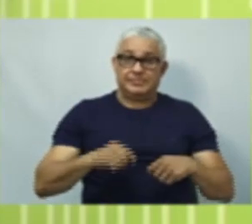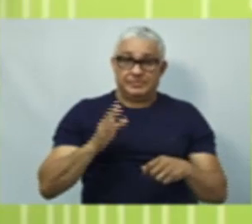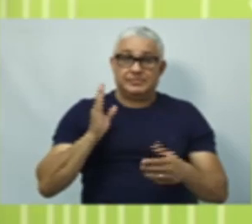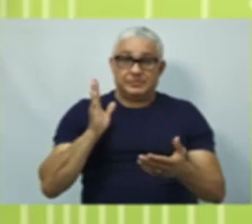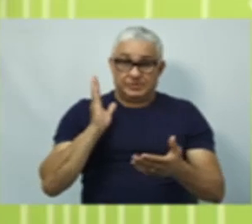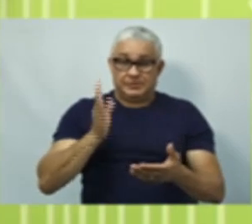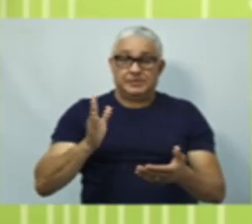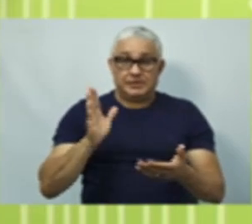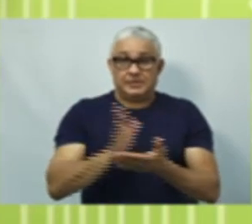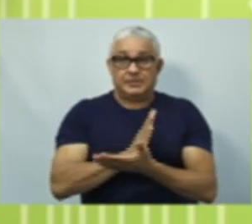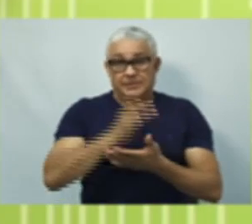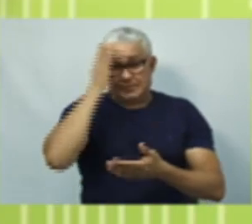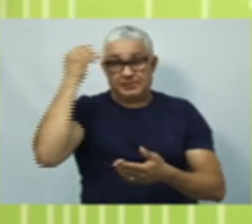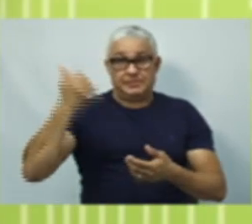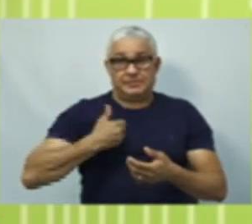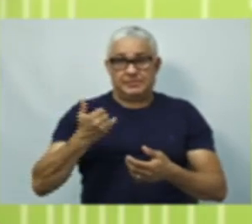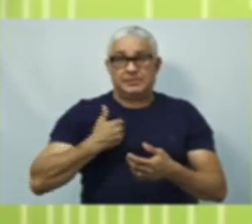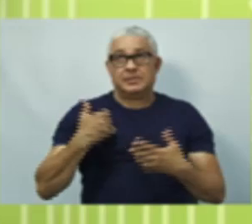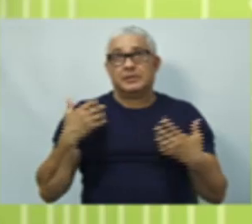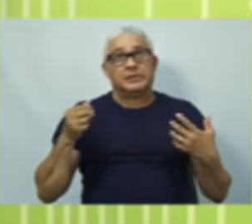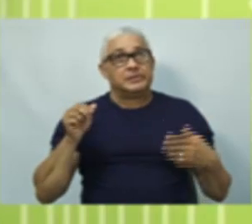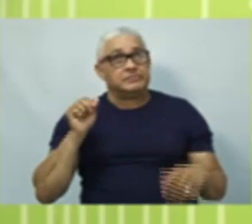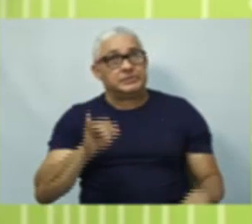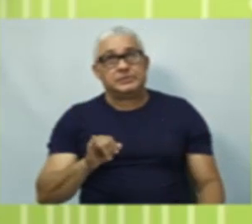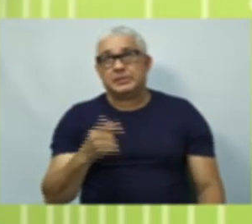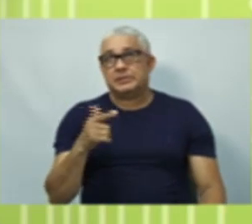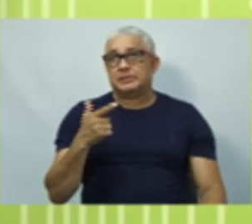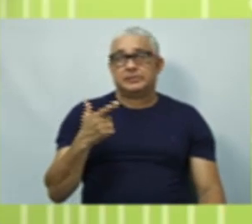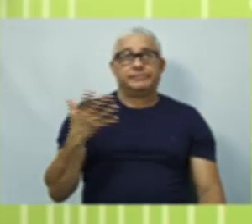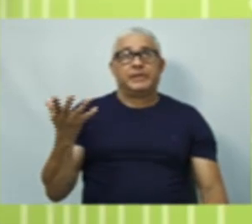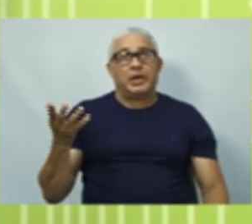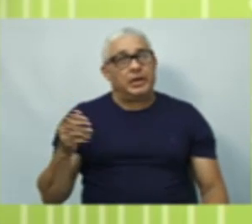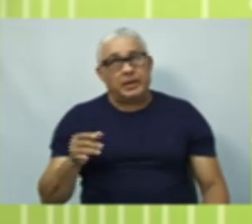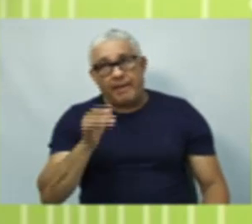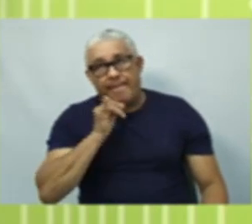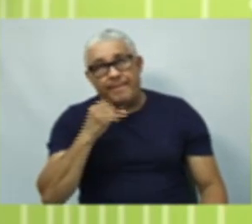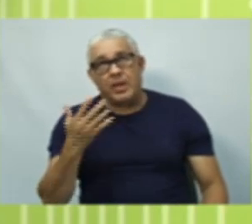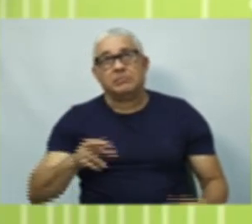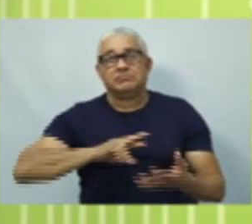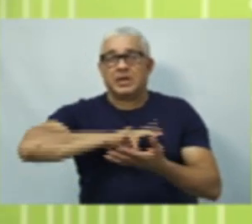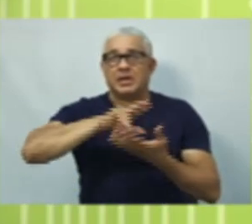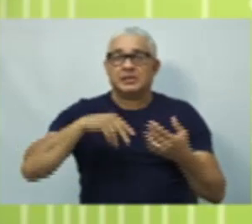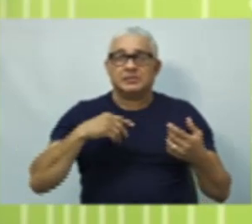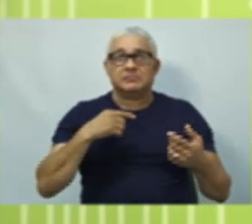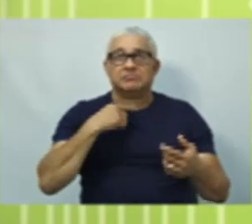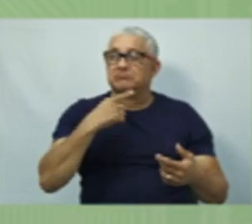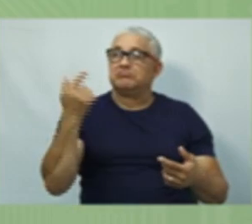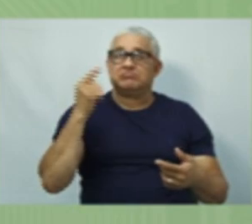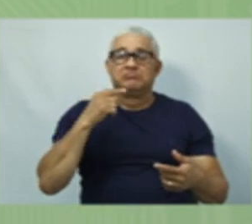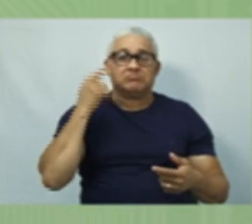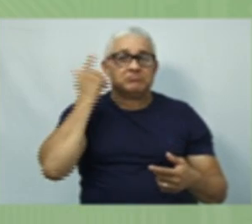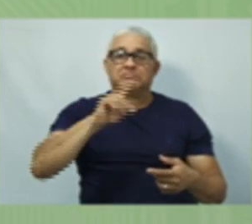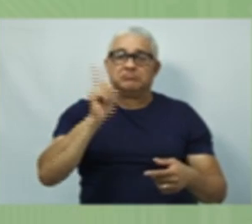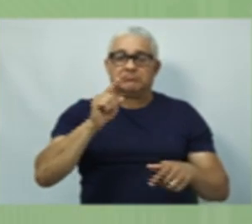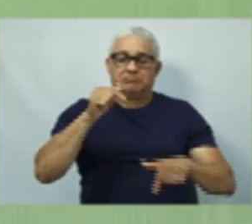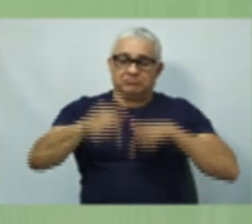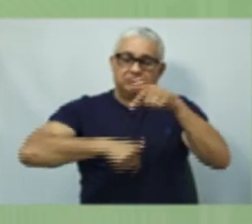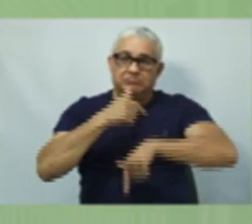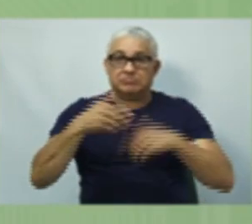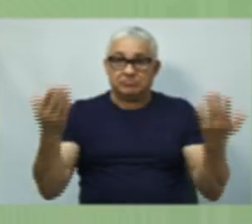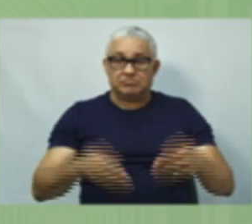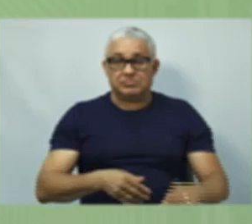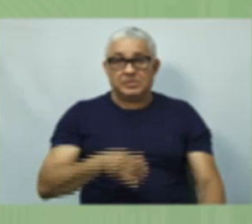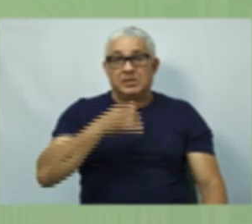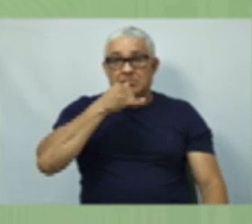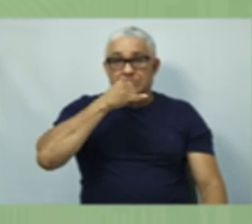algumas expressões: meu Deus, sem isso eu não consigo trabalhar. Que hoje, às vezes, a bateria do